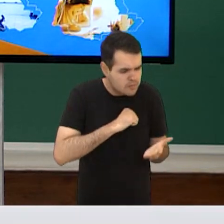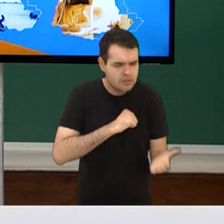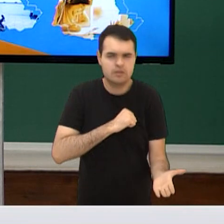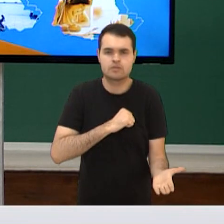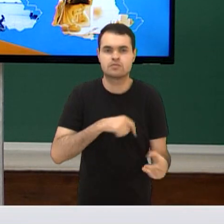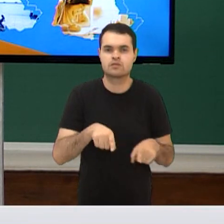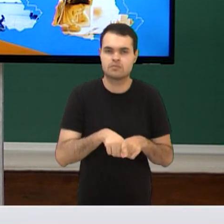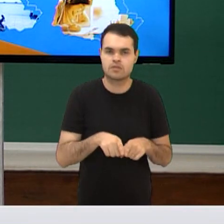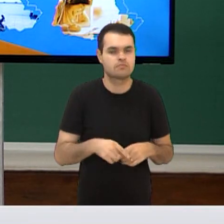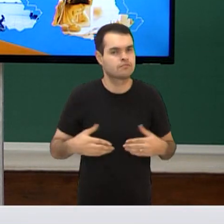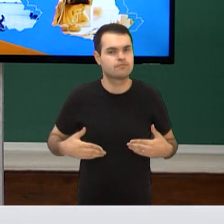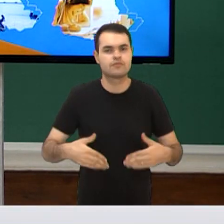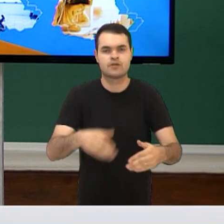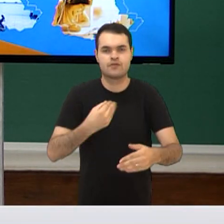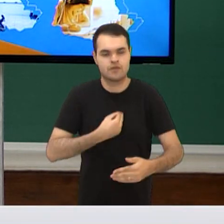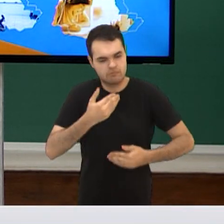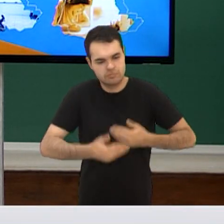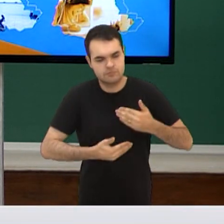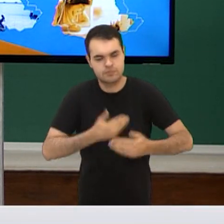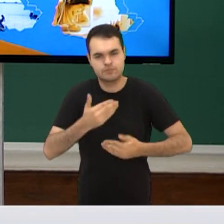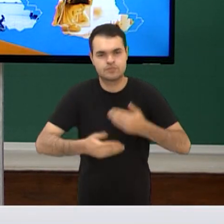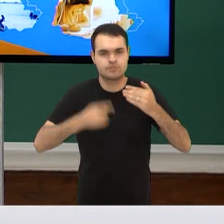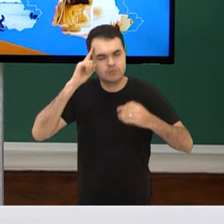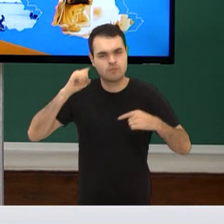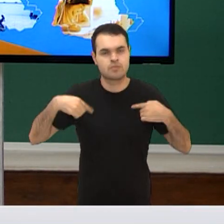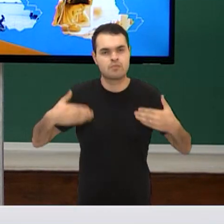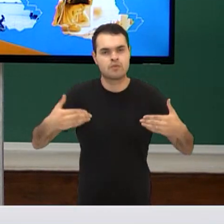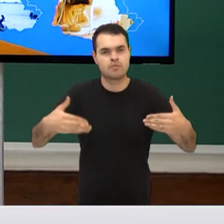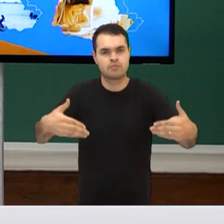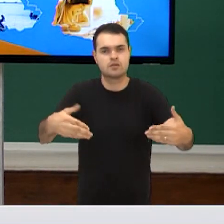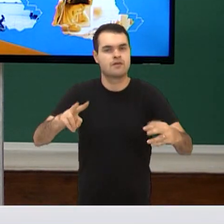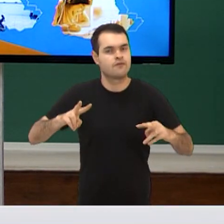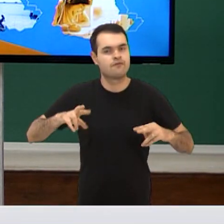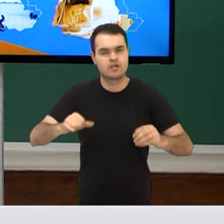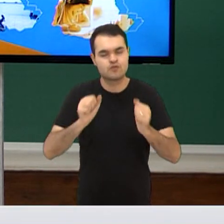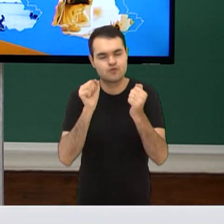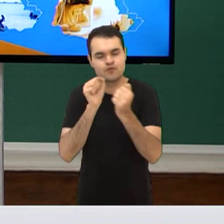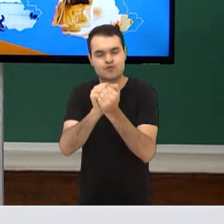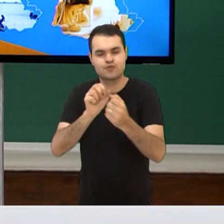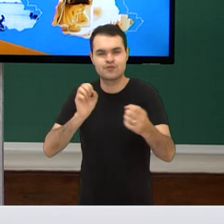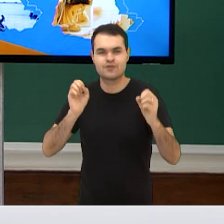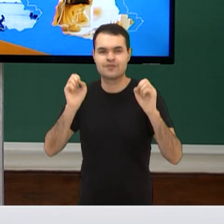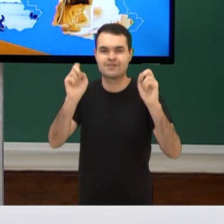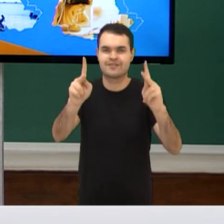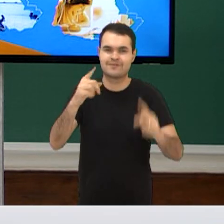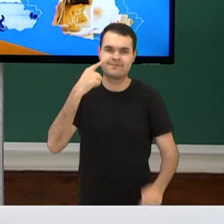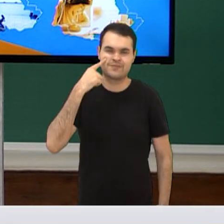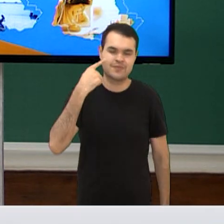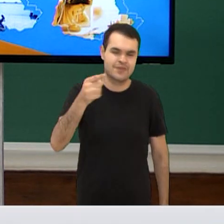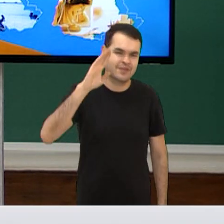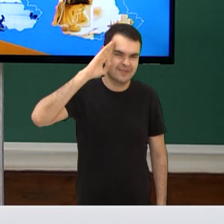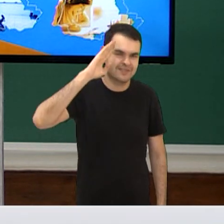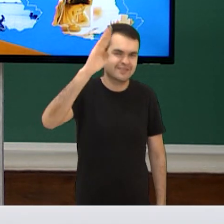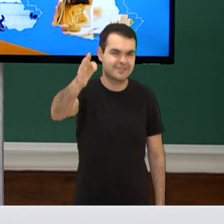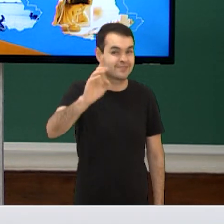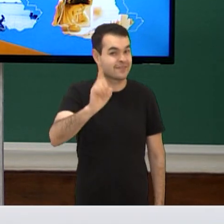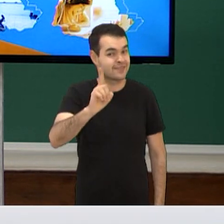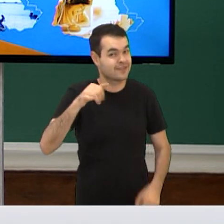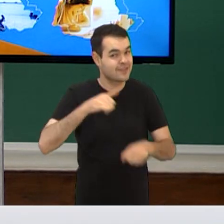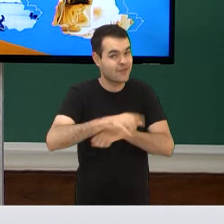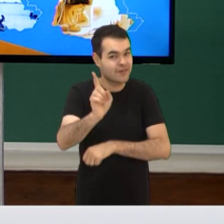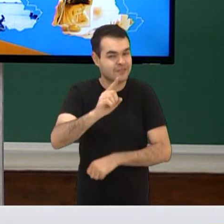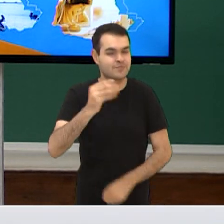para cães. Se você tem animalzinho em casa, tem que cuidar e tem que alimentar, hein? Olha lá. Então, trabalhamos hoje o quê? A